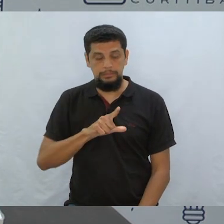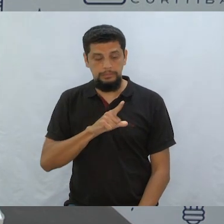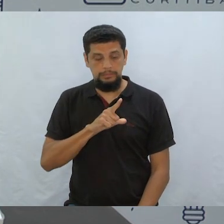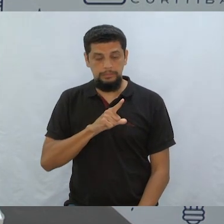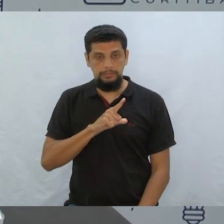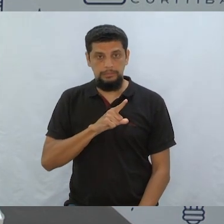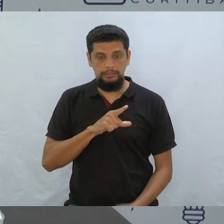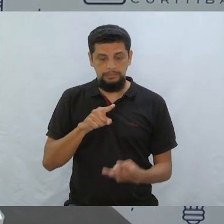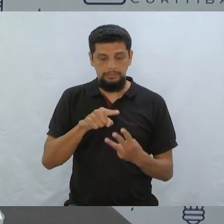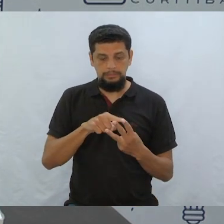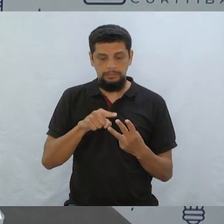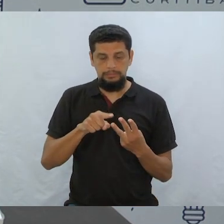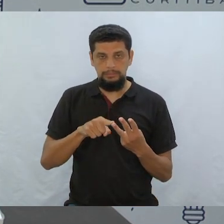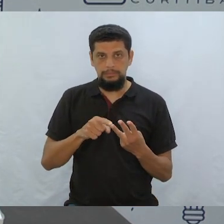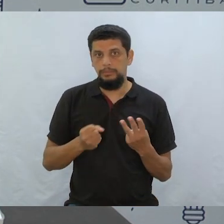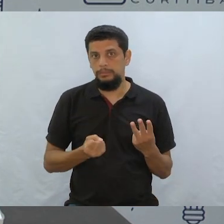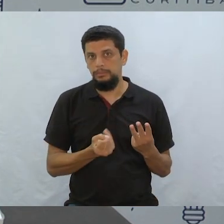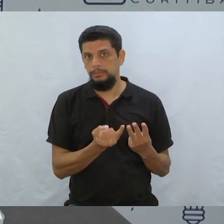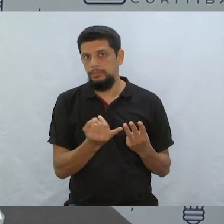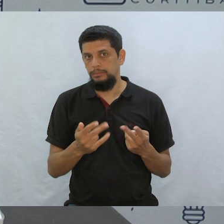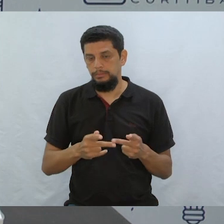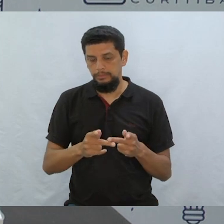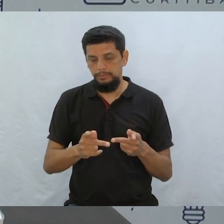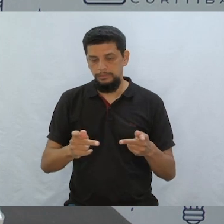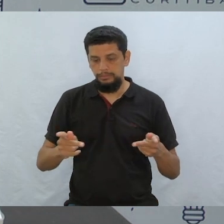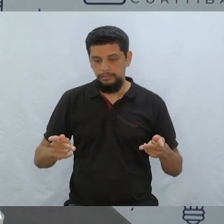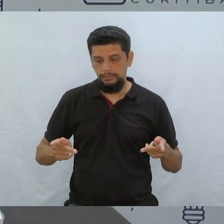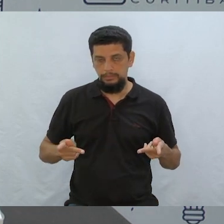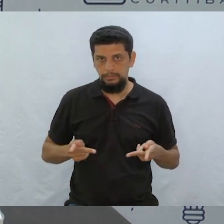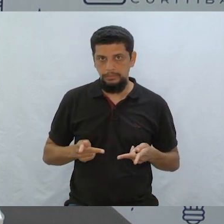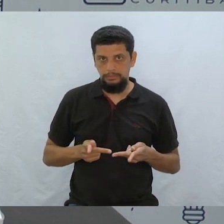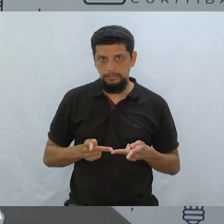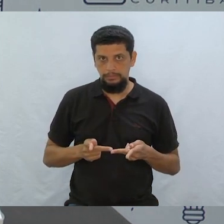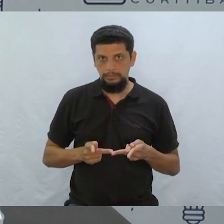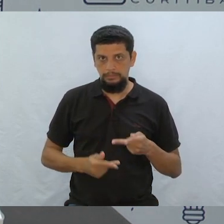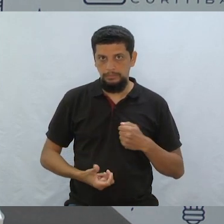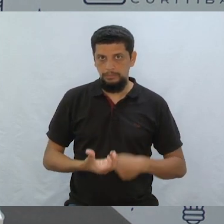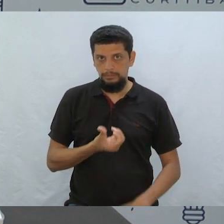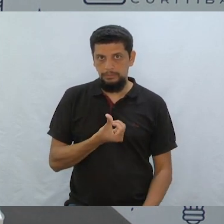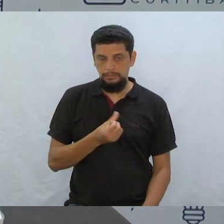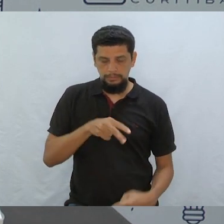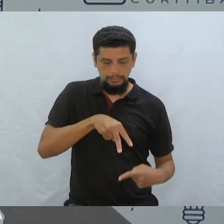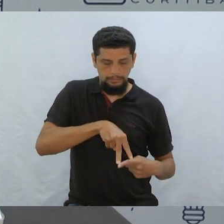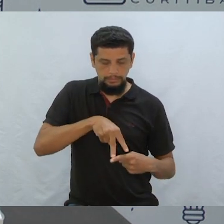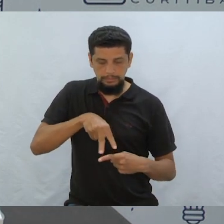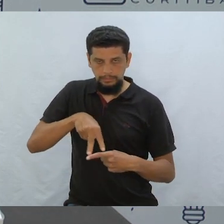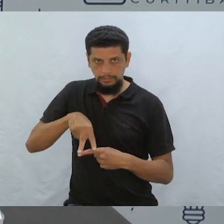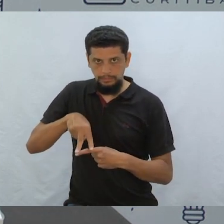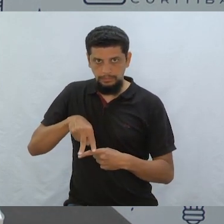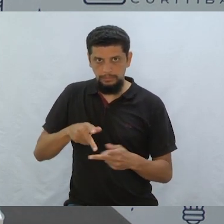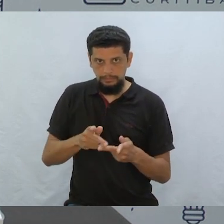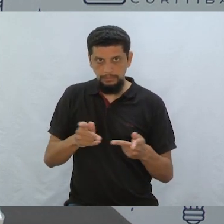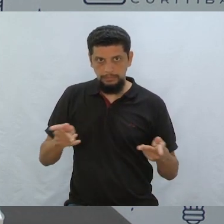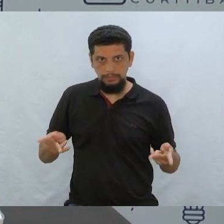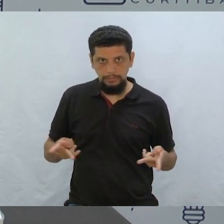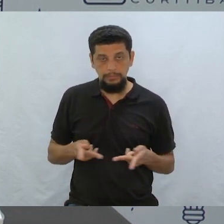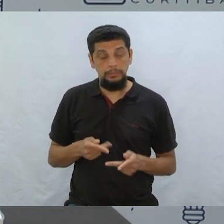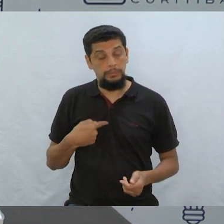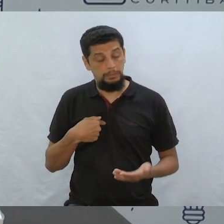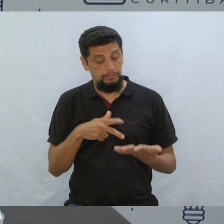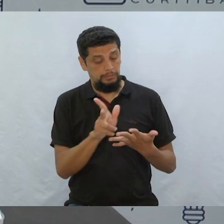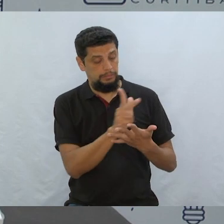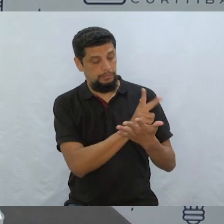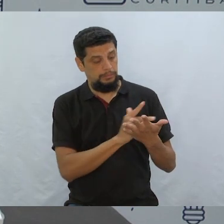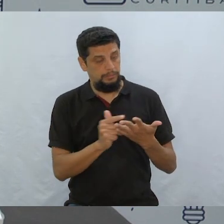3, a quantidade de pizzas eram 6 pedaços de pizza, né? Então, aqui, ó, eu desenhei